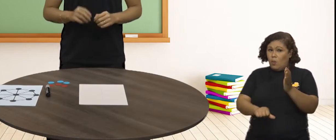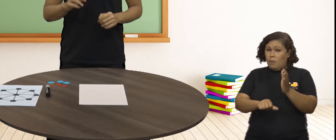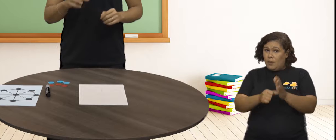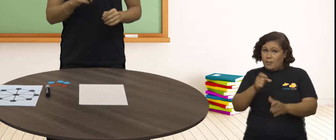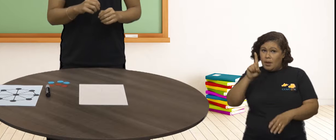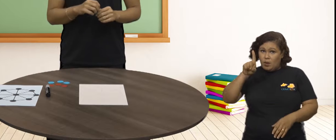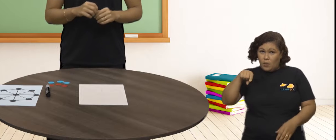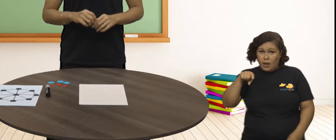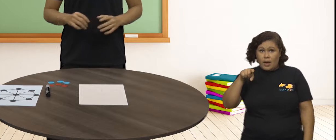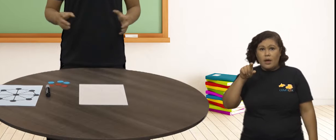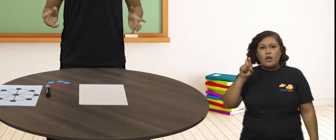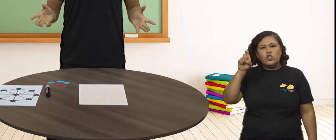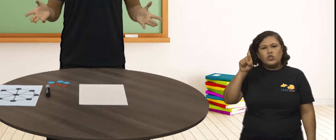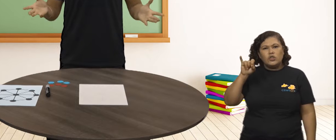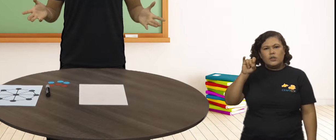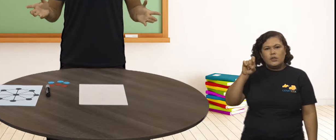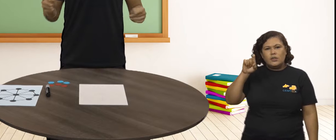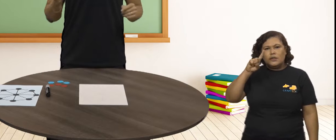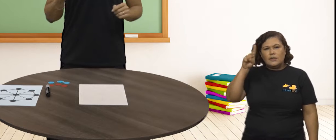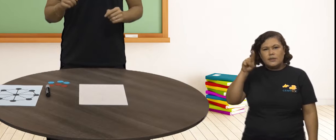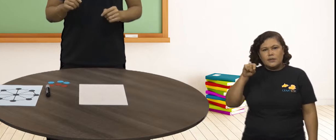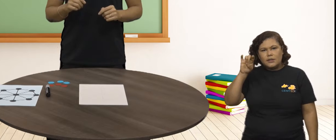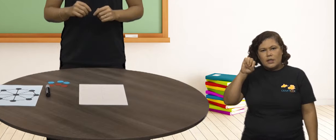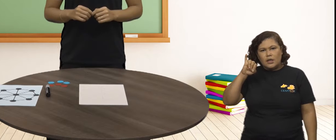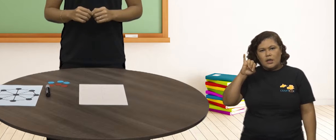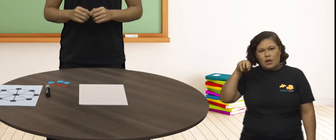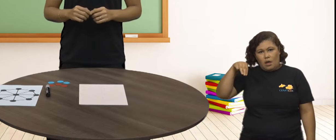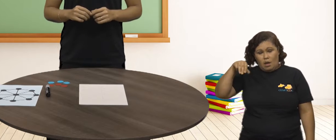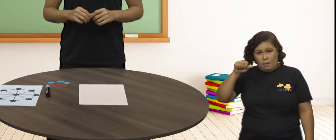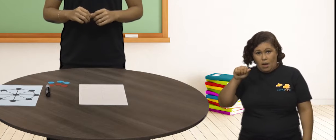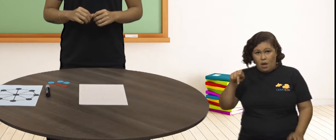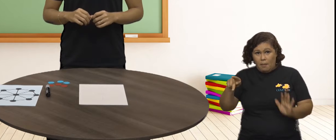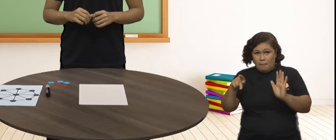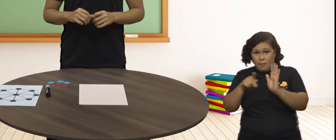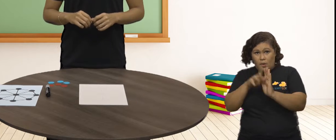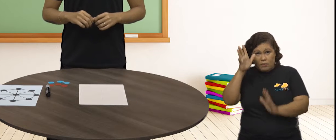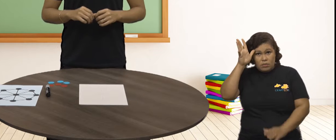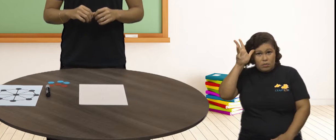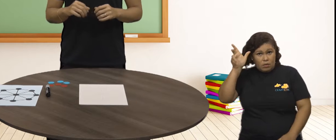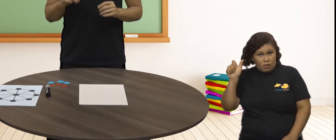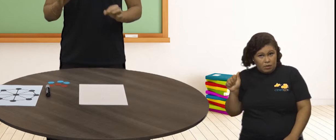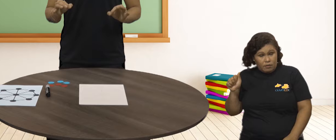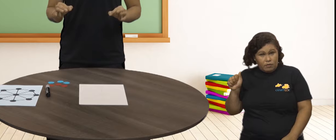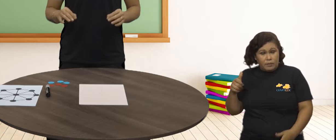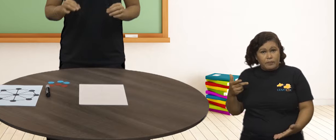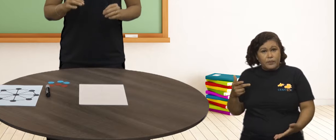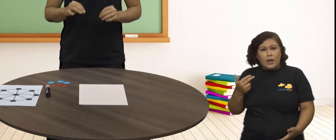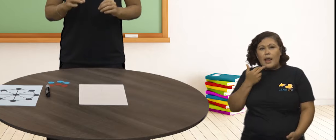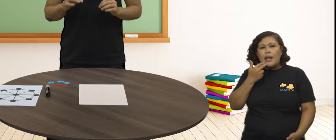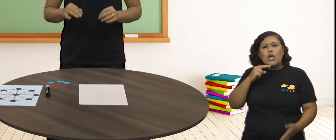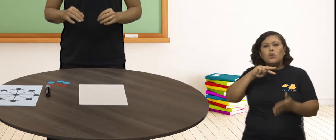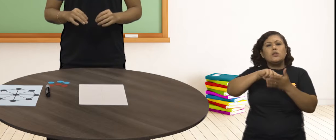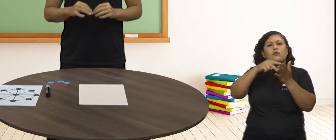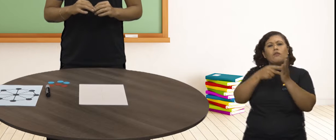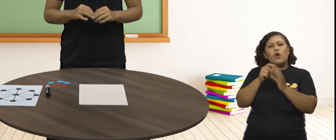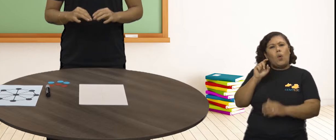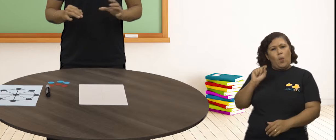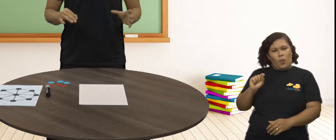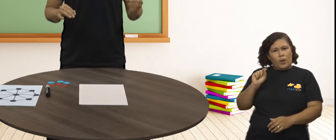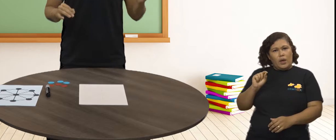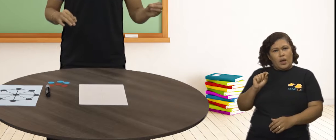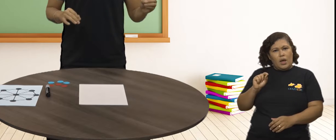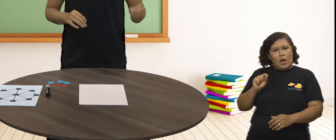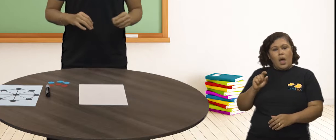se chama Xizima. É um jogo bastante comum no Quênia, um dos países da África. Na língua tirique, a palavra Xizima quer